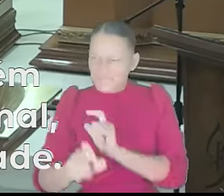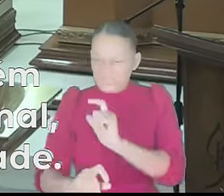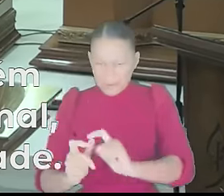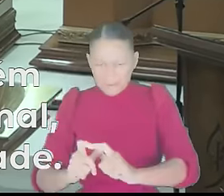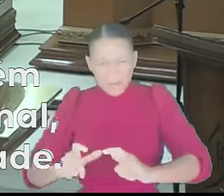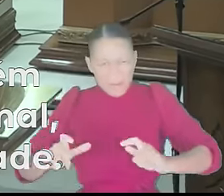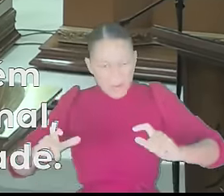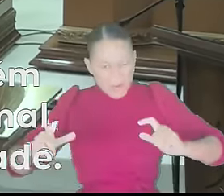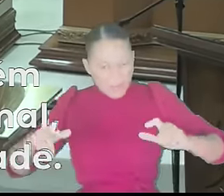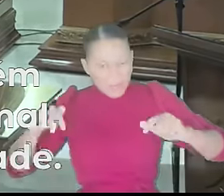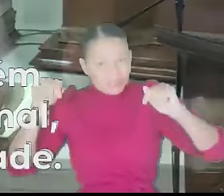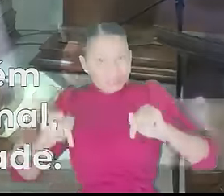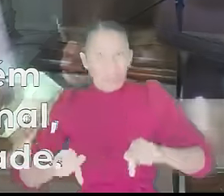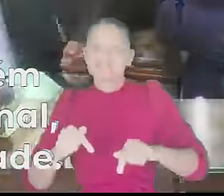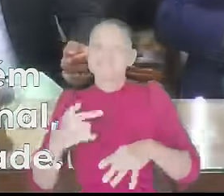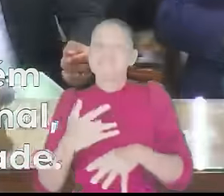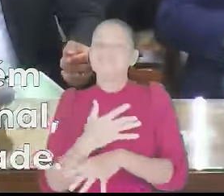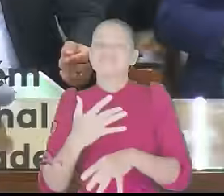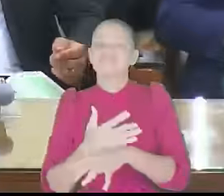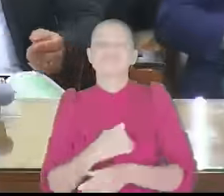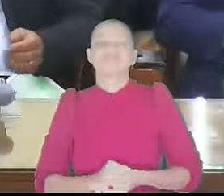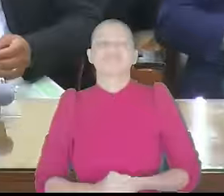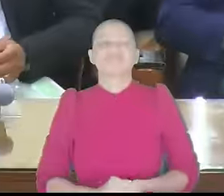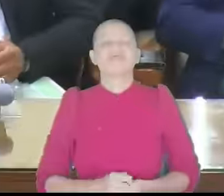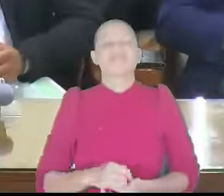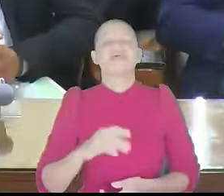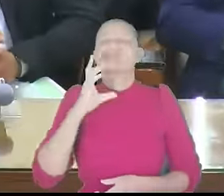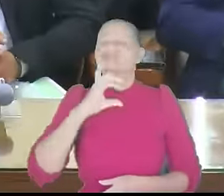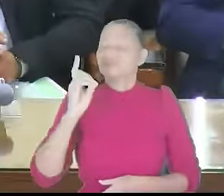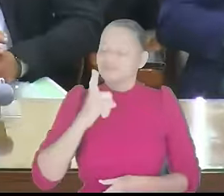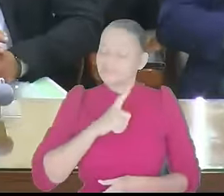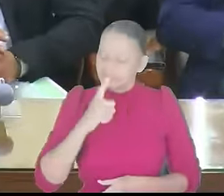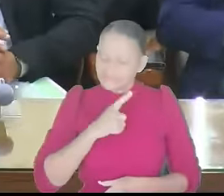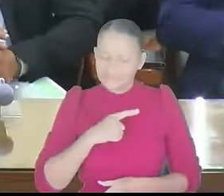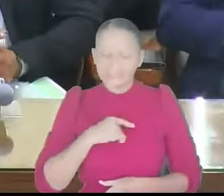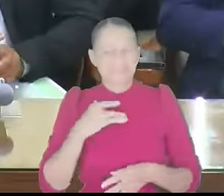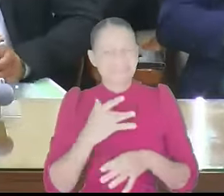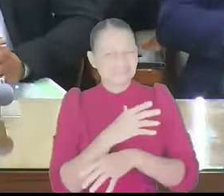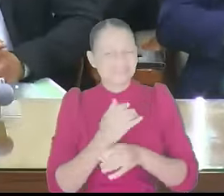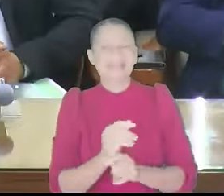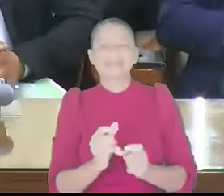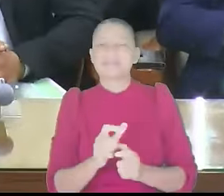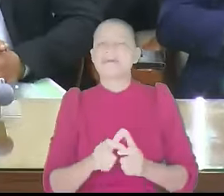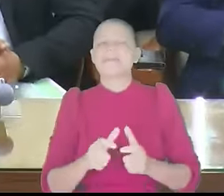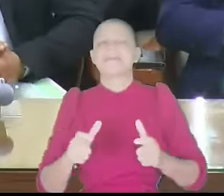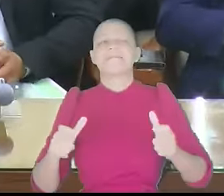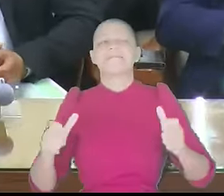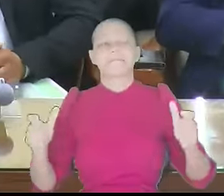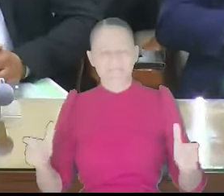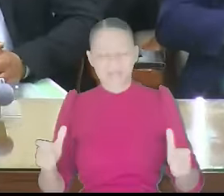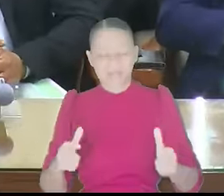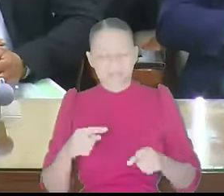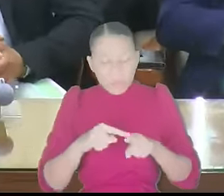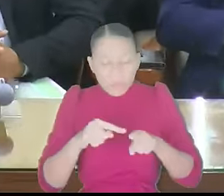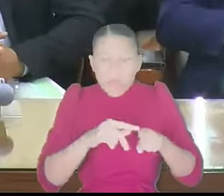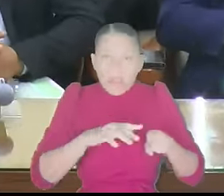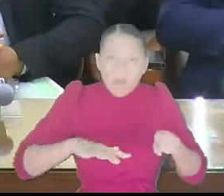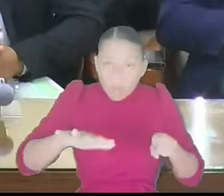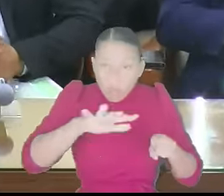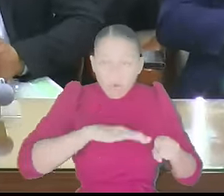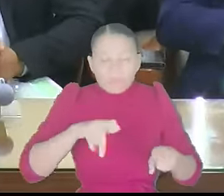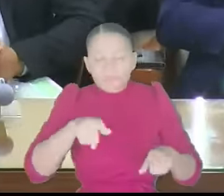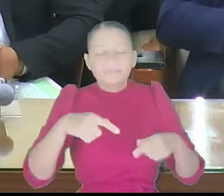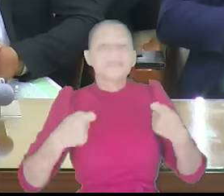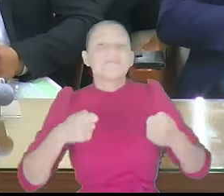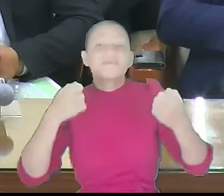cidade. Deus tem muita gente nesta cidade, na sua cidade onde você mora, no bairro onde você mora. Agora você precisa falar de